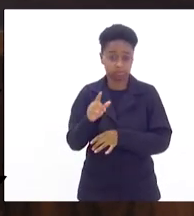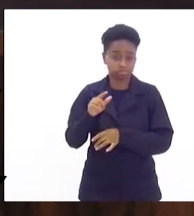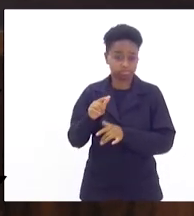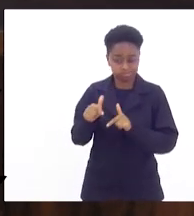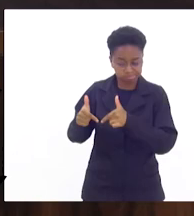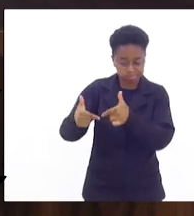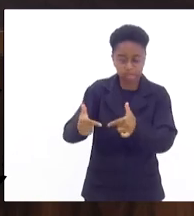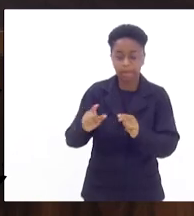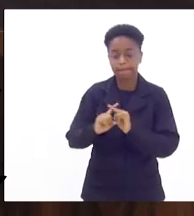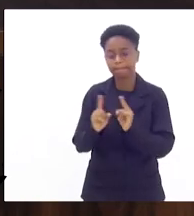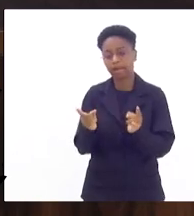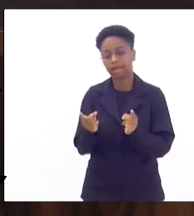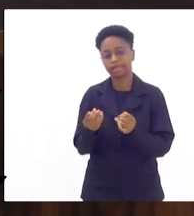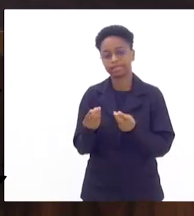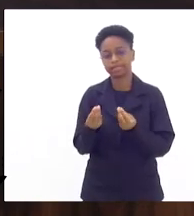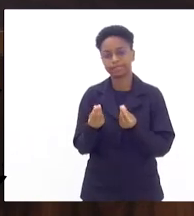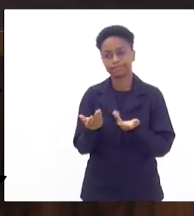implantada,